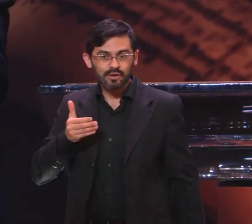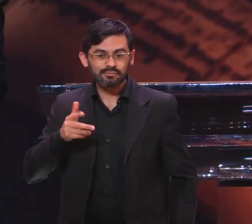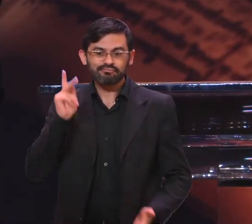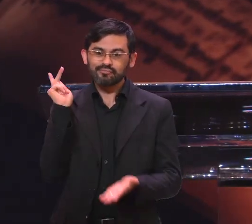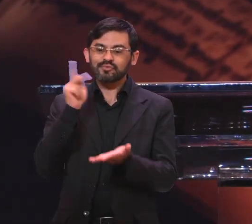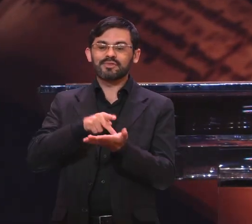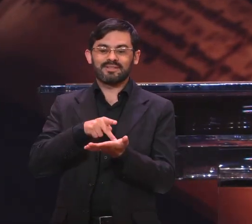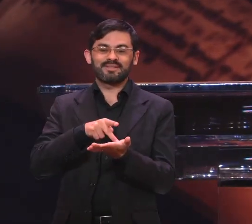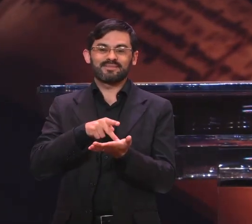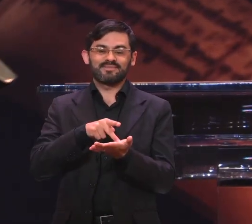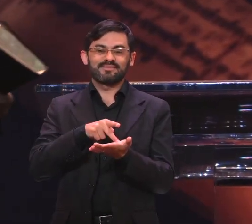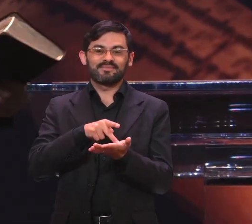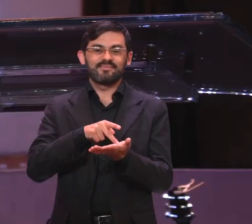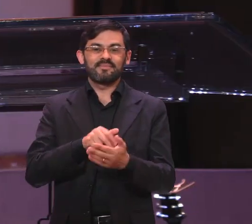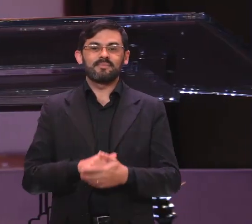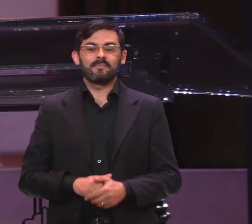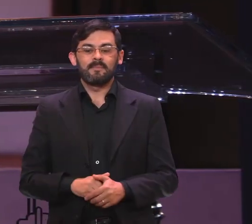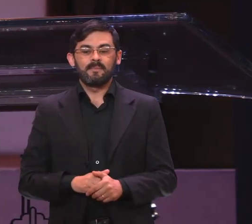corajoso.